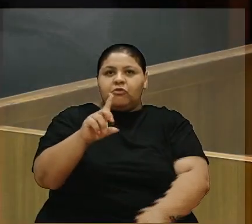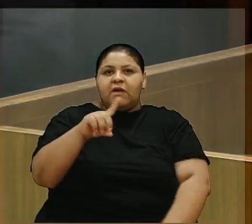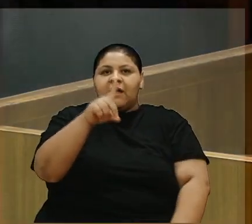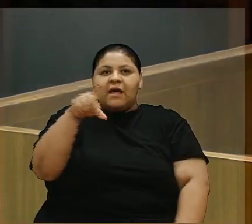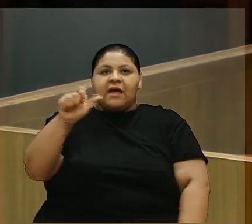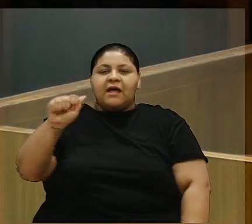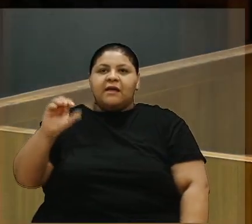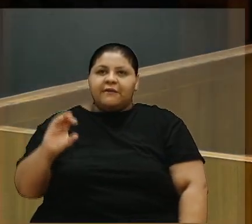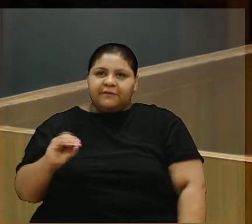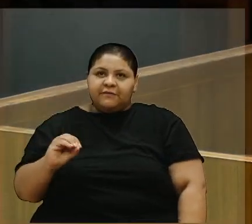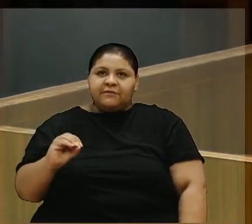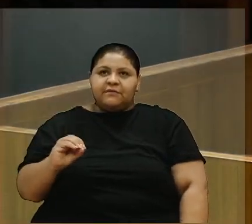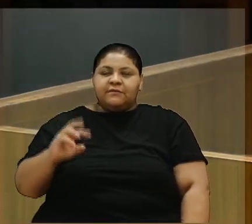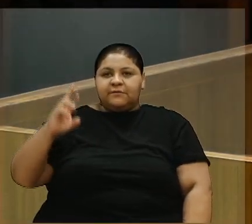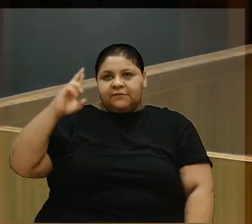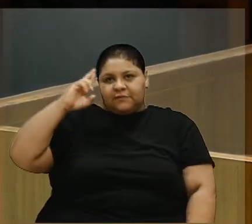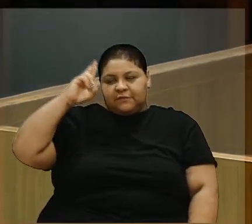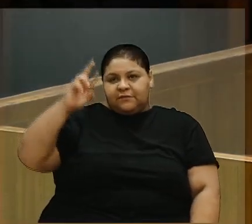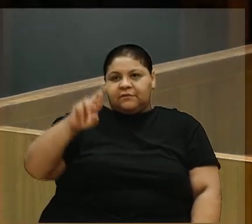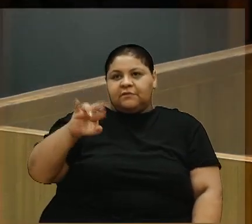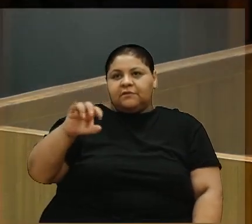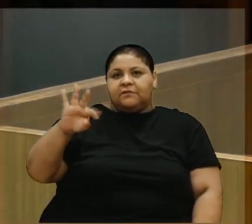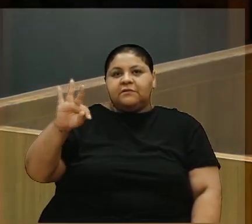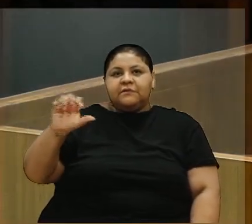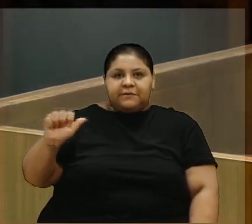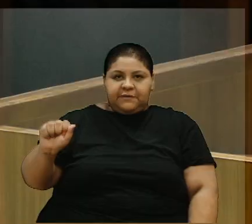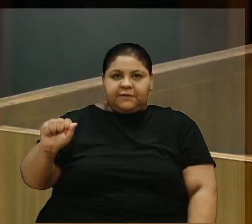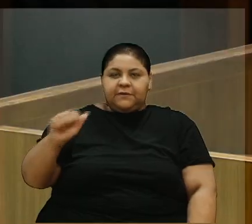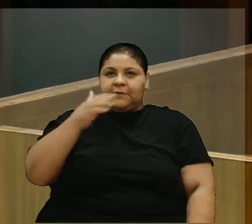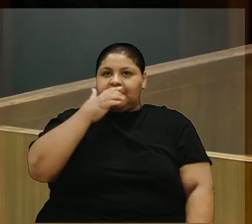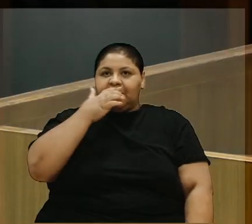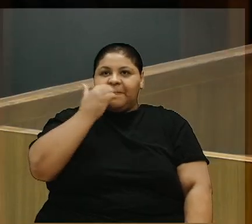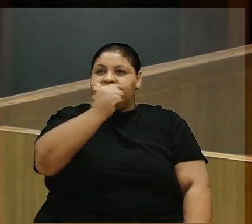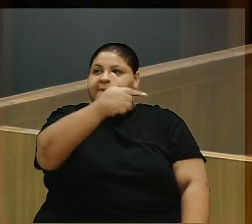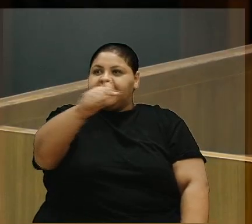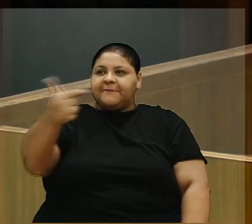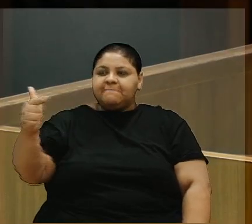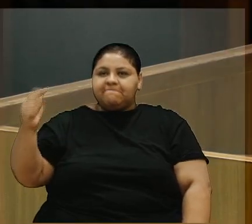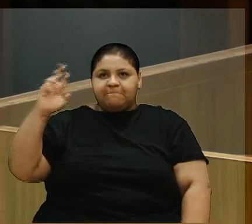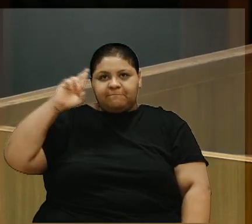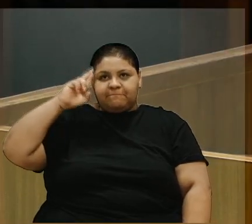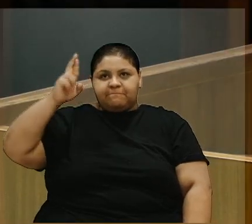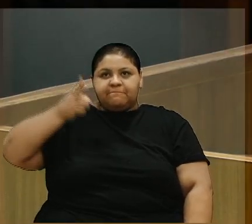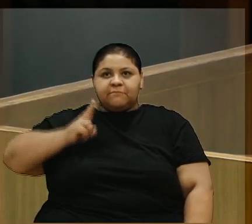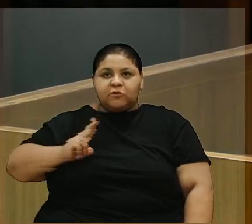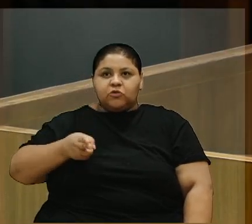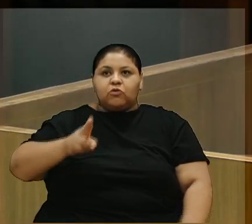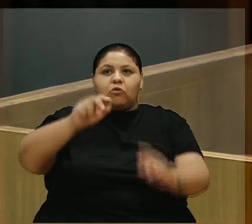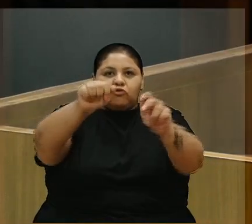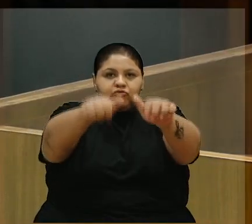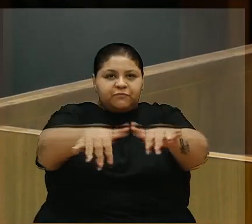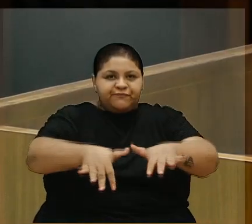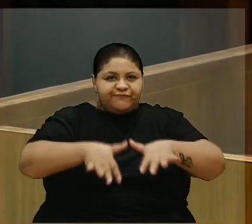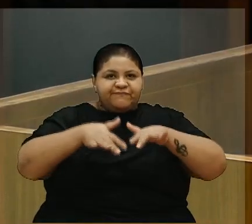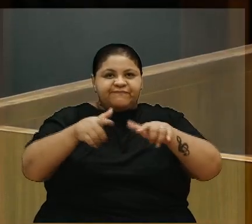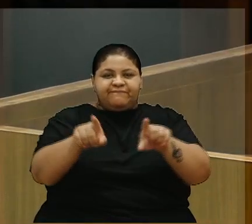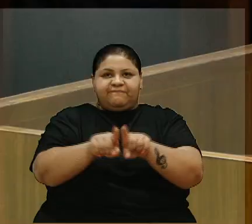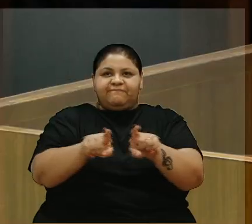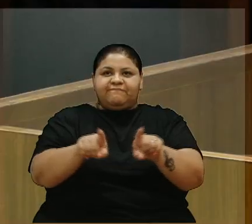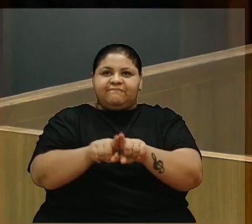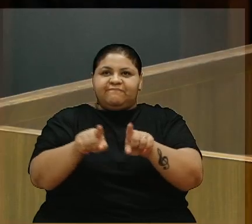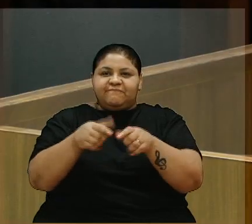Júnior, e a diretora Rita Martins, e os demais diretores seguem na plateia também,